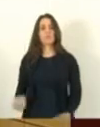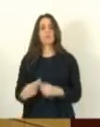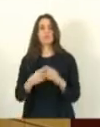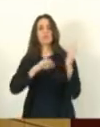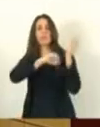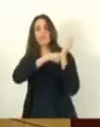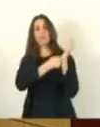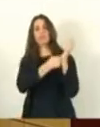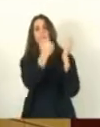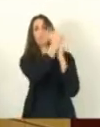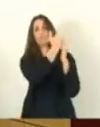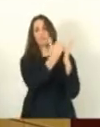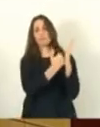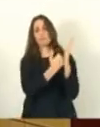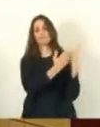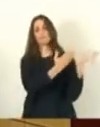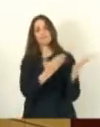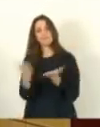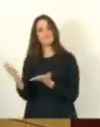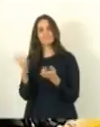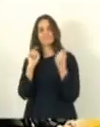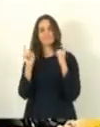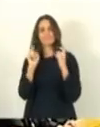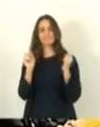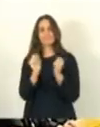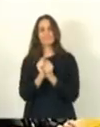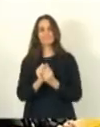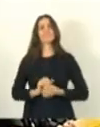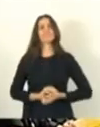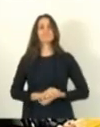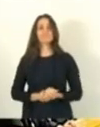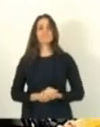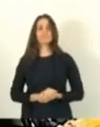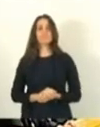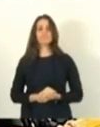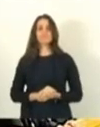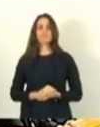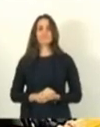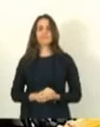votação. Acompanhe os trabalhos com a gente.